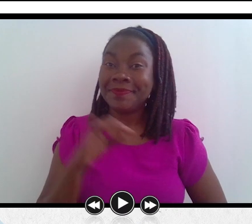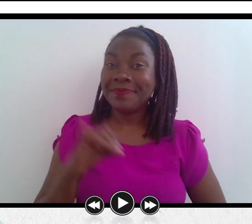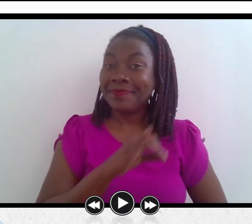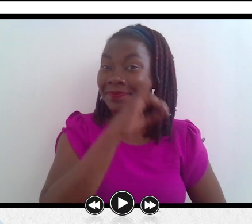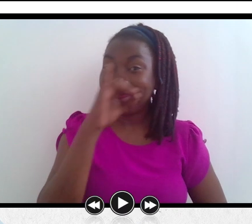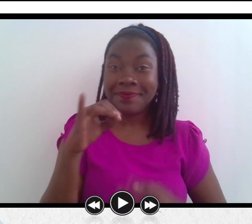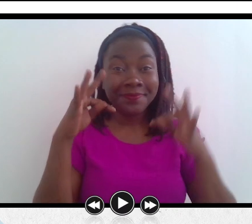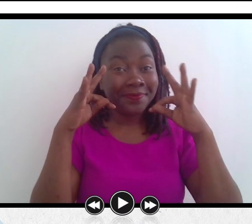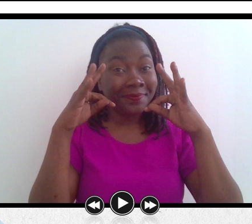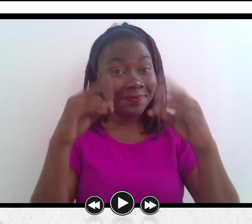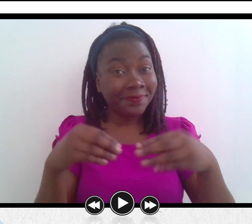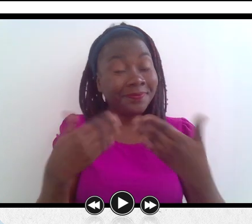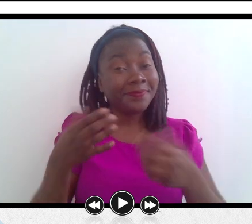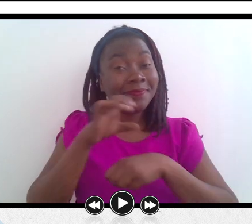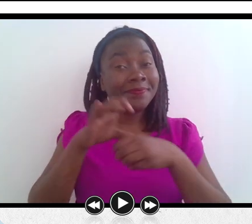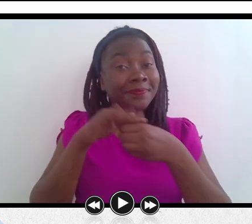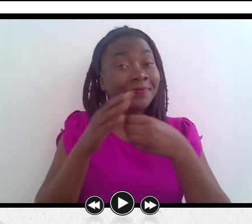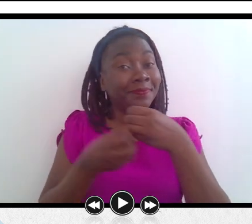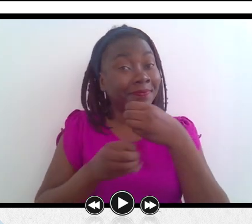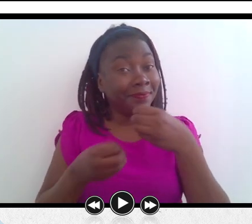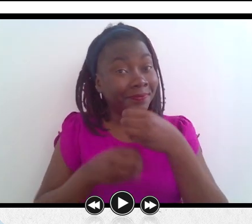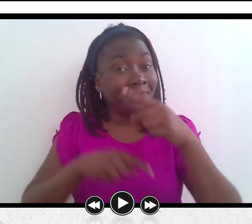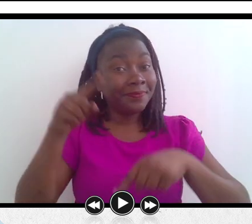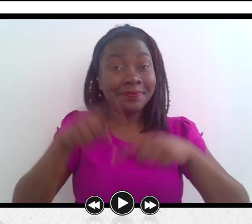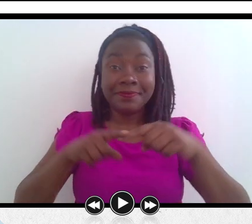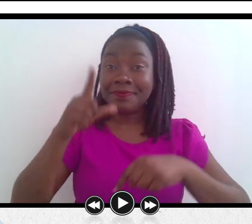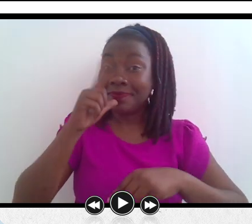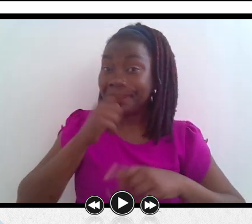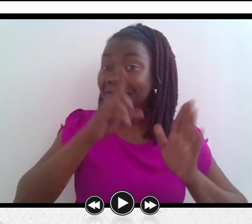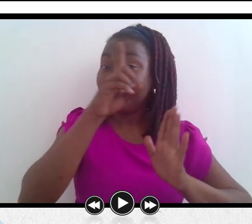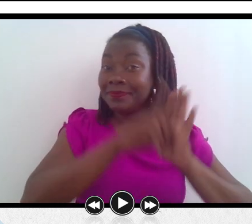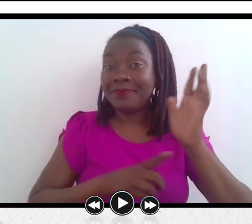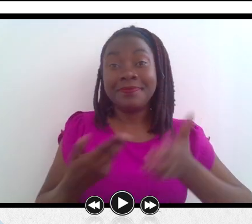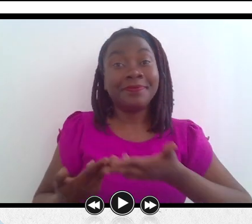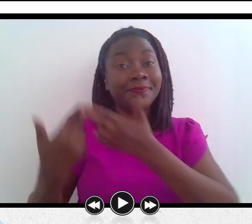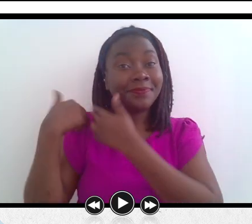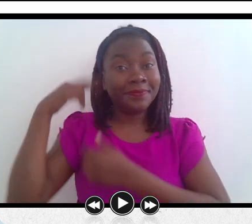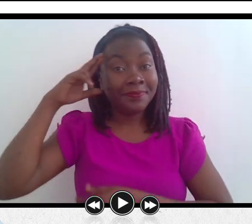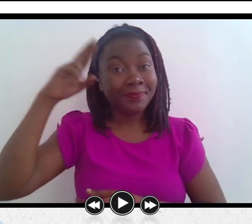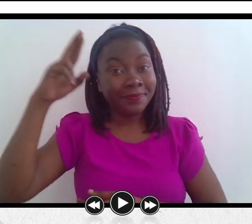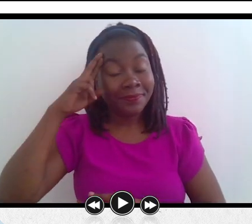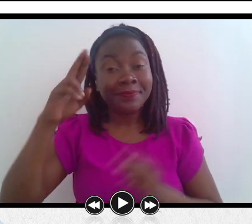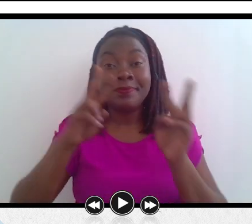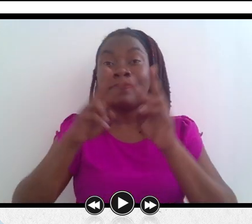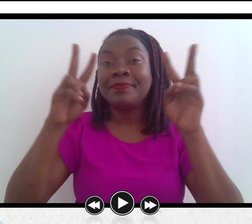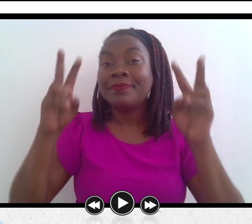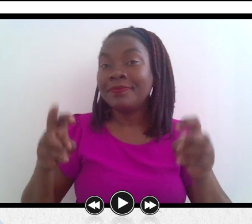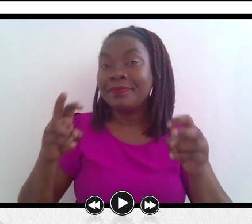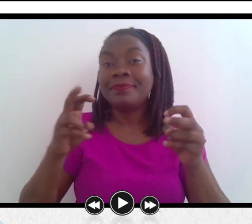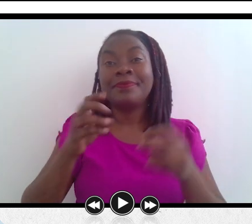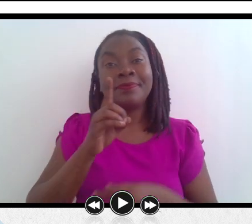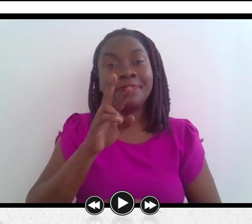Olá a todos. Então, curso sobre saneamento básico e recursos hídricos, direitos e responsabilidades, no tema de drenagem